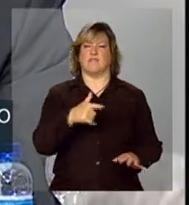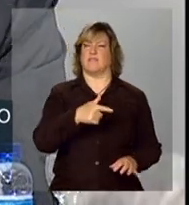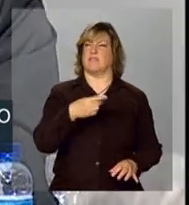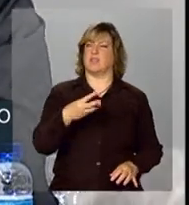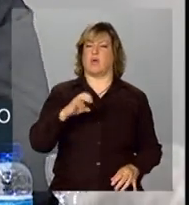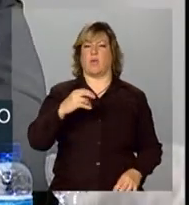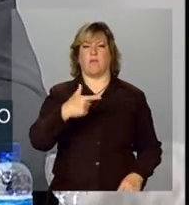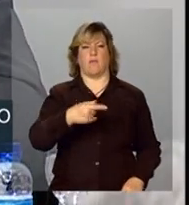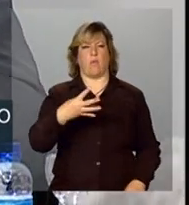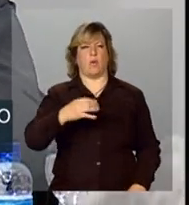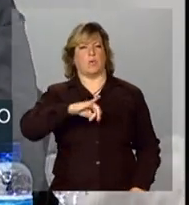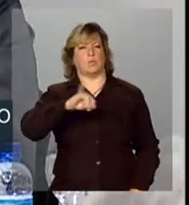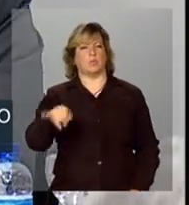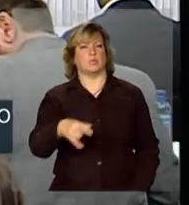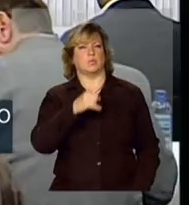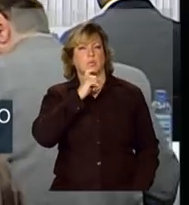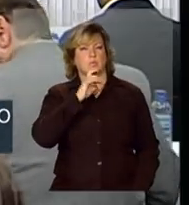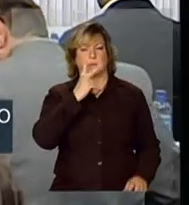julho, não é, Paulo?